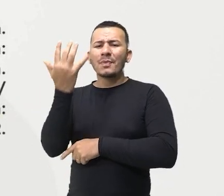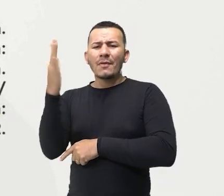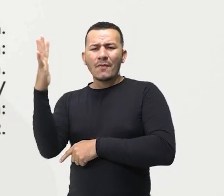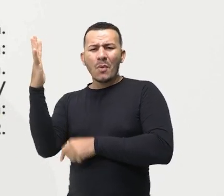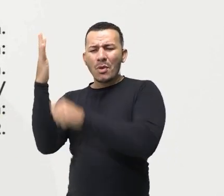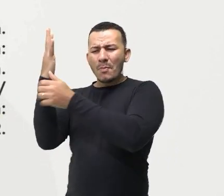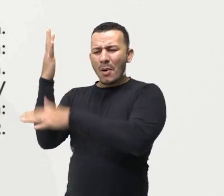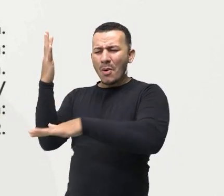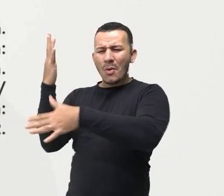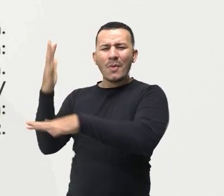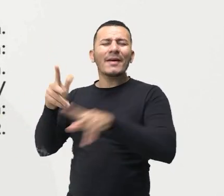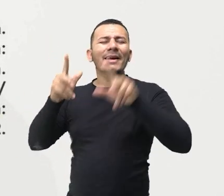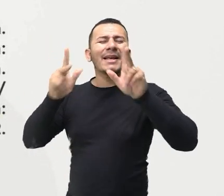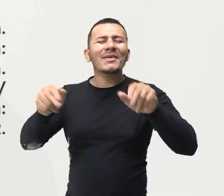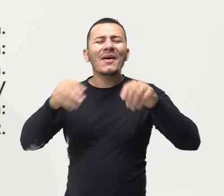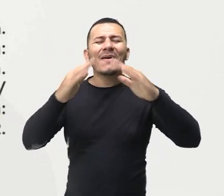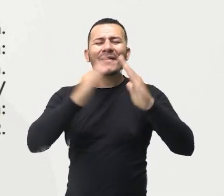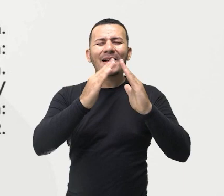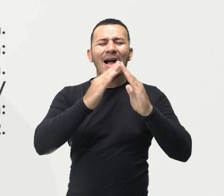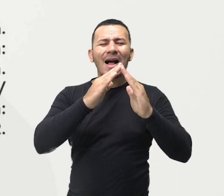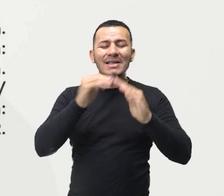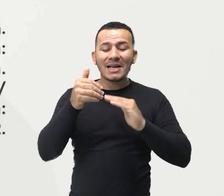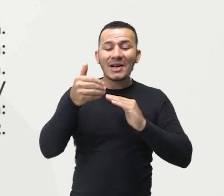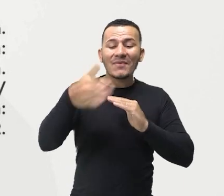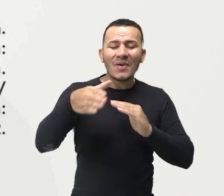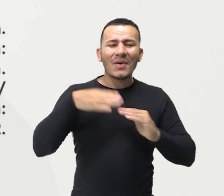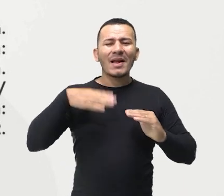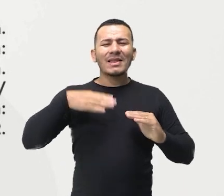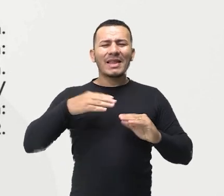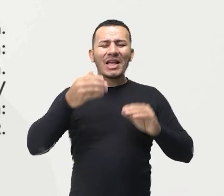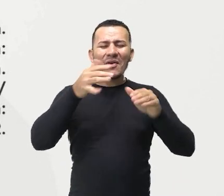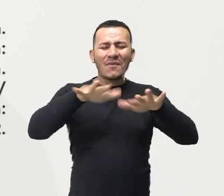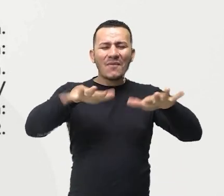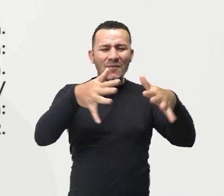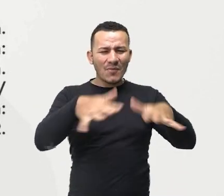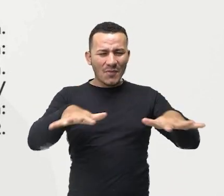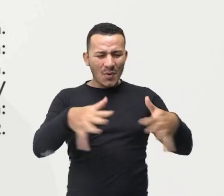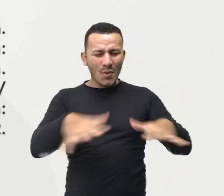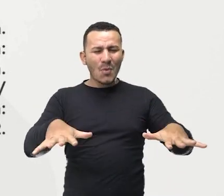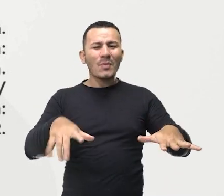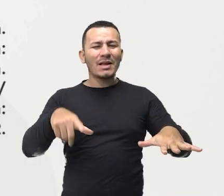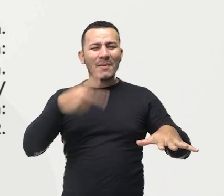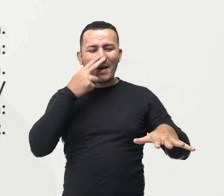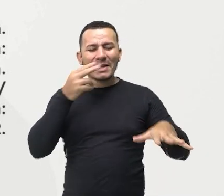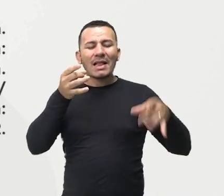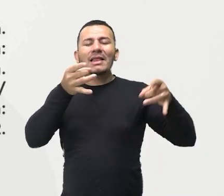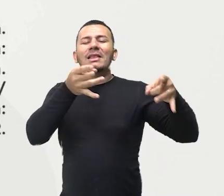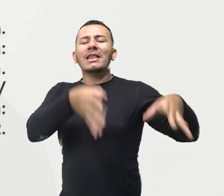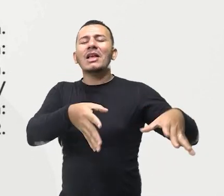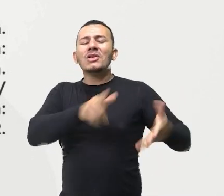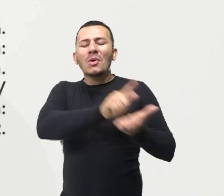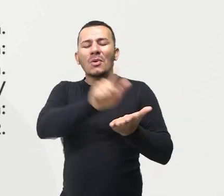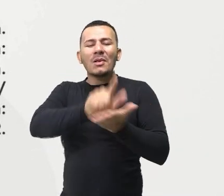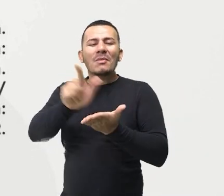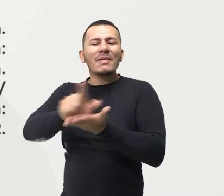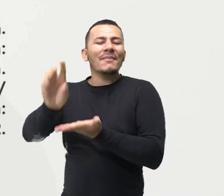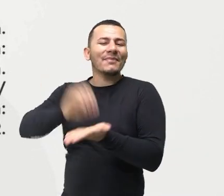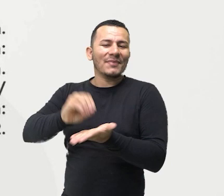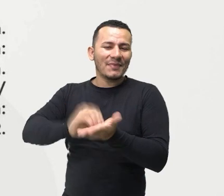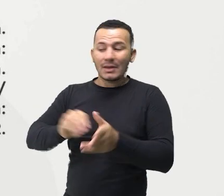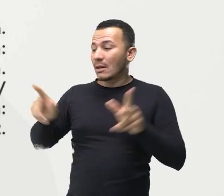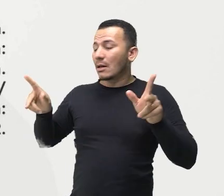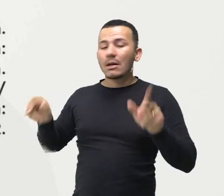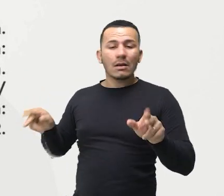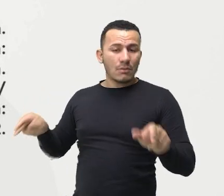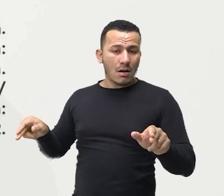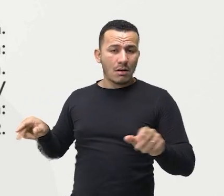quintal que você não costuma varrer, passa o tempo, fica como? Cheio de folha, né? Dá aquele aspecto de algo que não é muito agradável aos olhos, olha